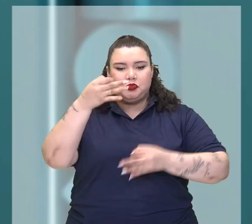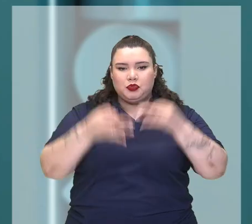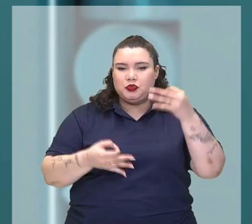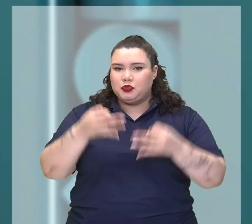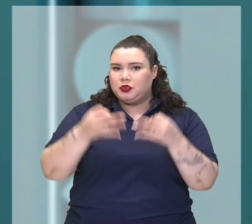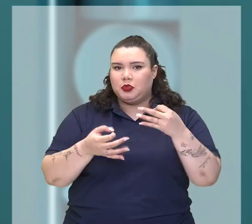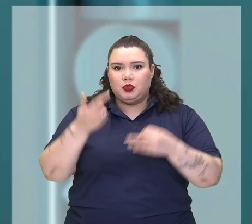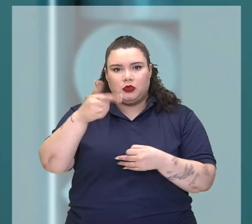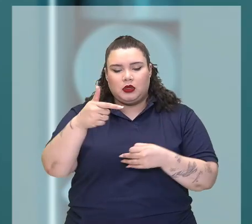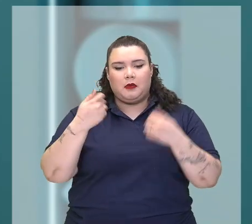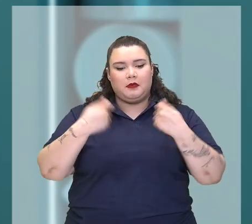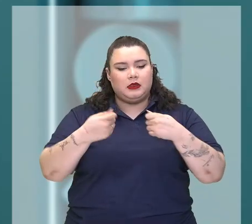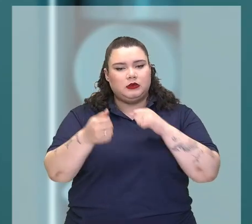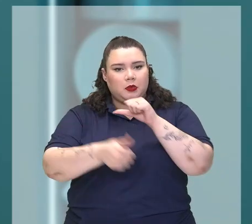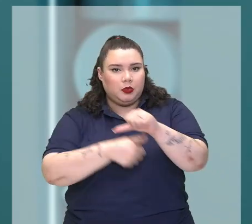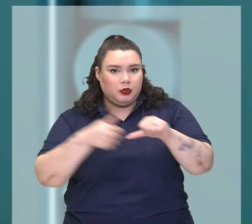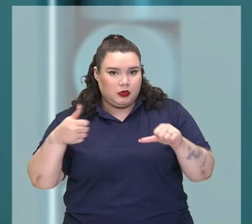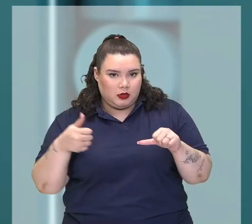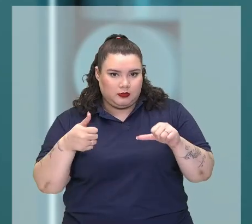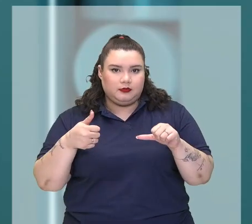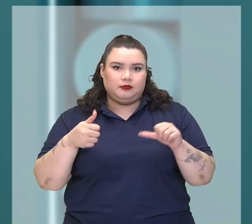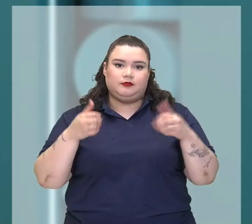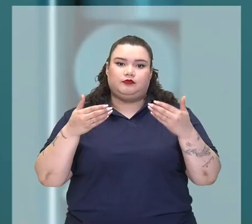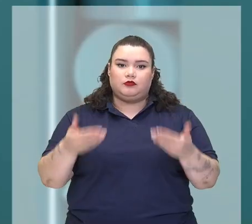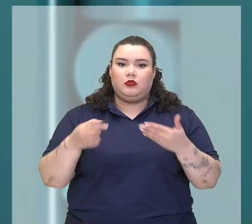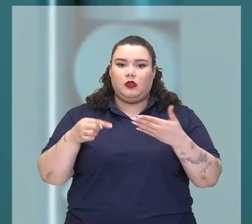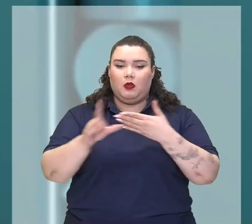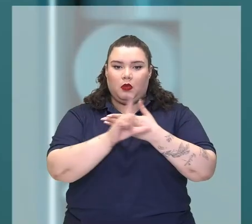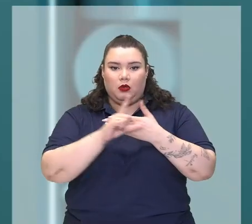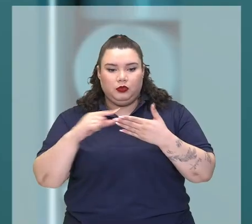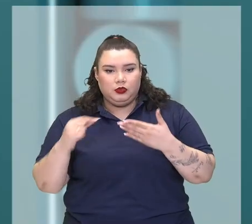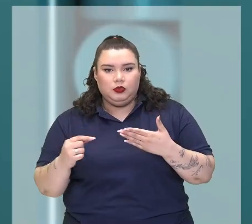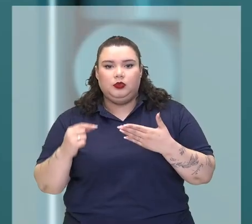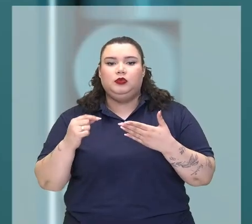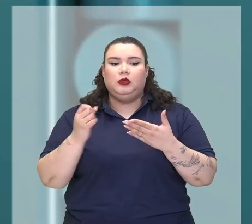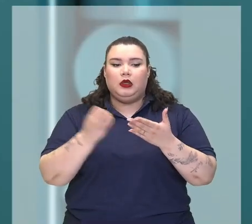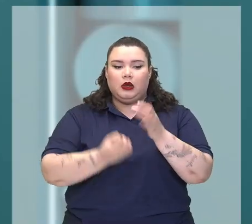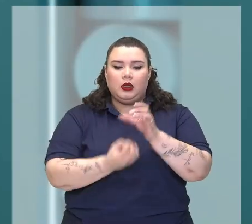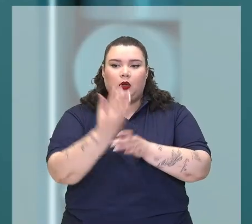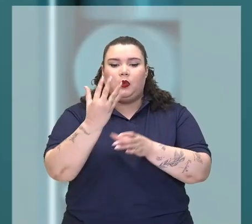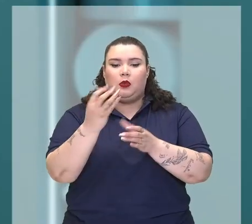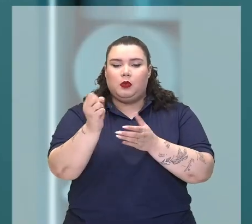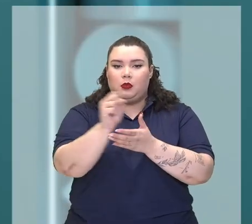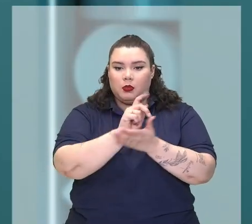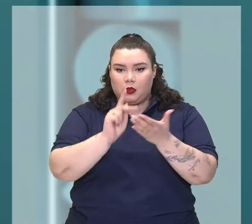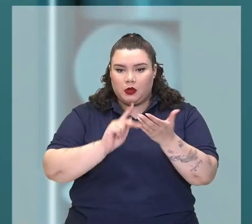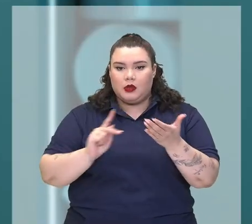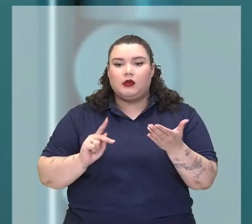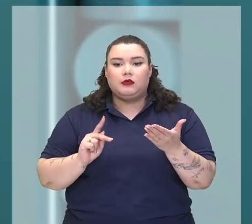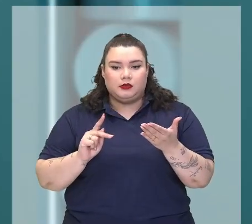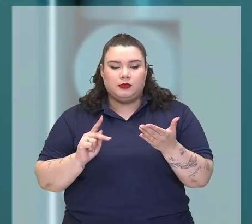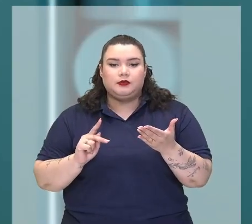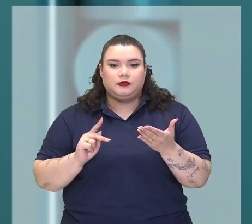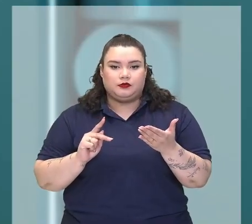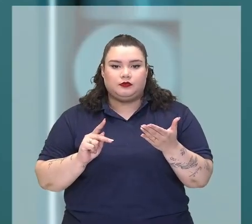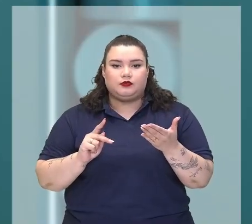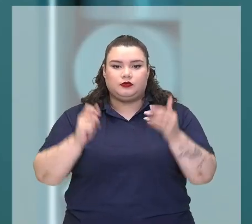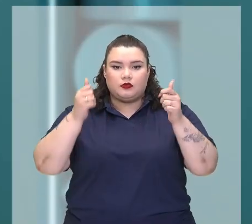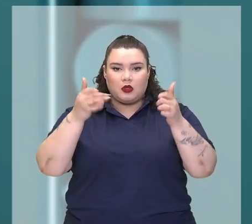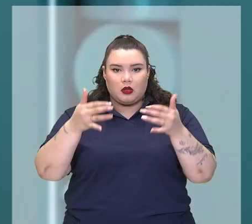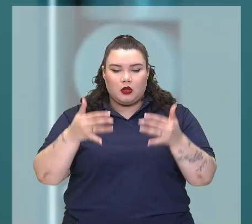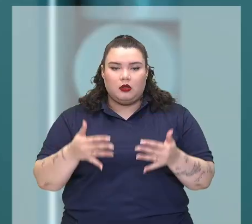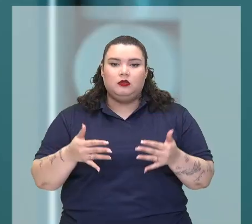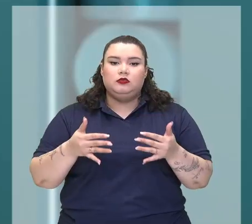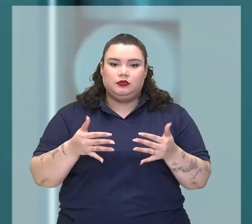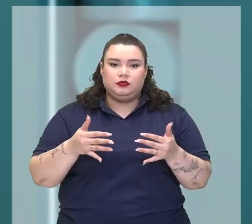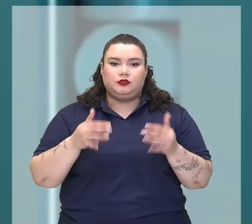social. Então, turmas, Manuel Bandeira, mesmo escrevendo esse texto, que faz essa